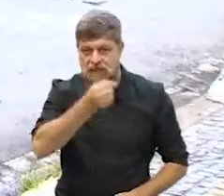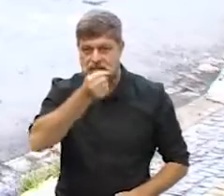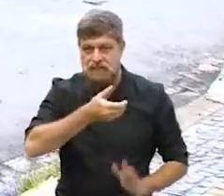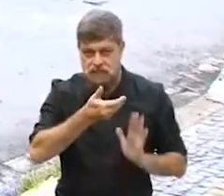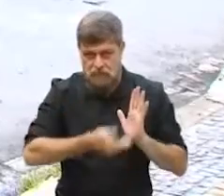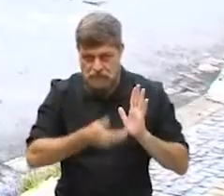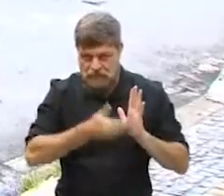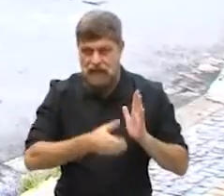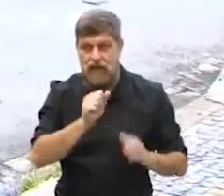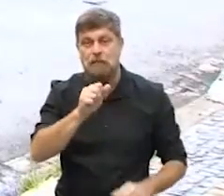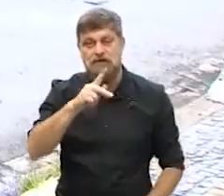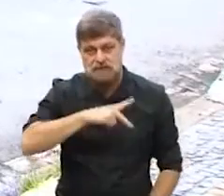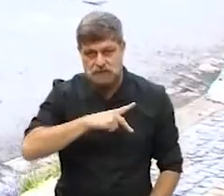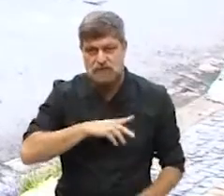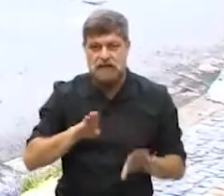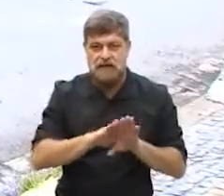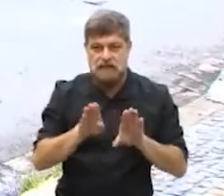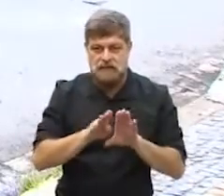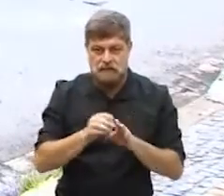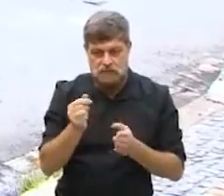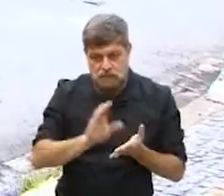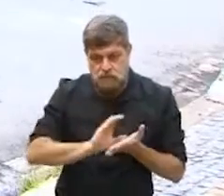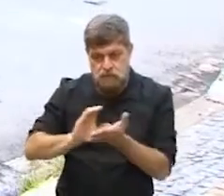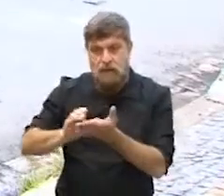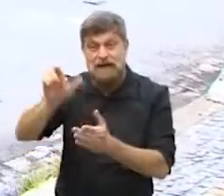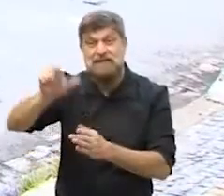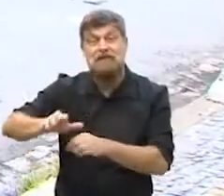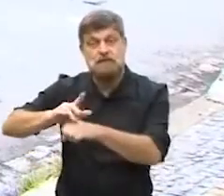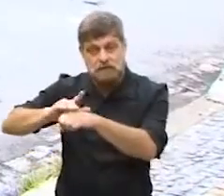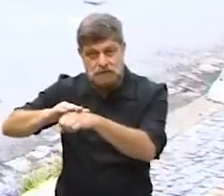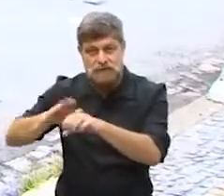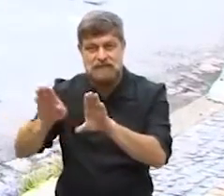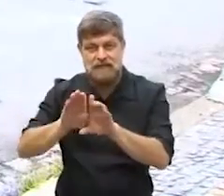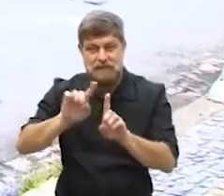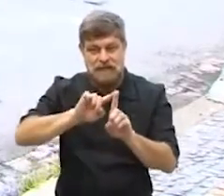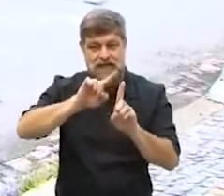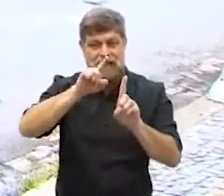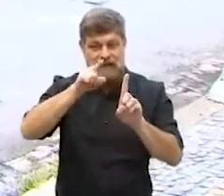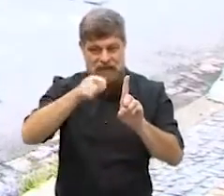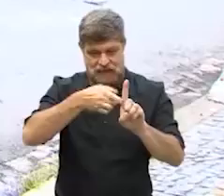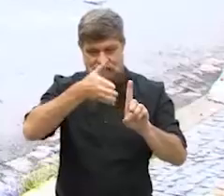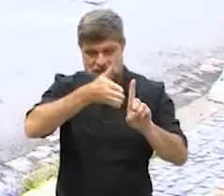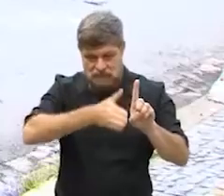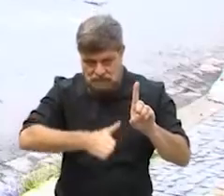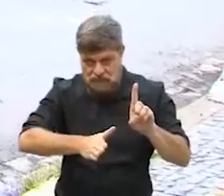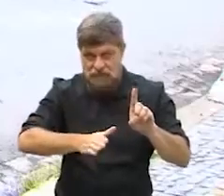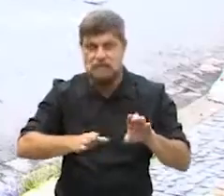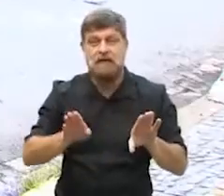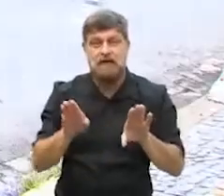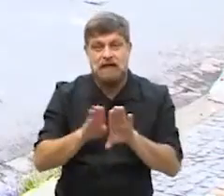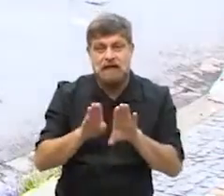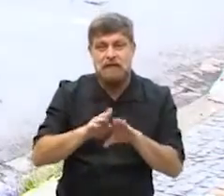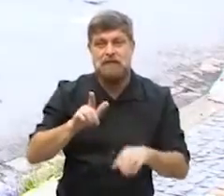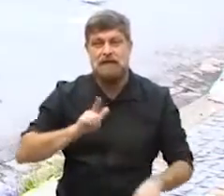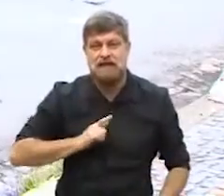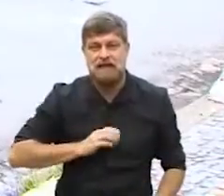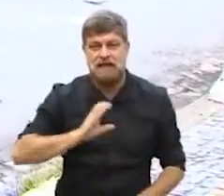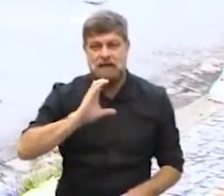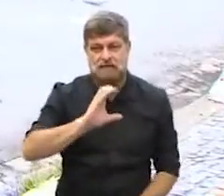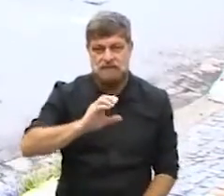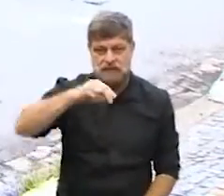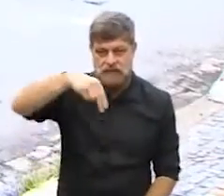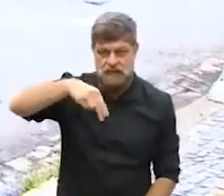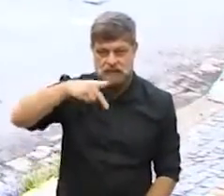benefícios como aposentadoria, auxílio-doença e licença-maternidade. Outra consequência é o cancelamento